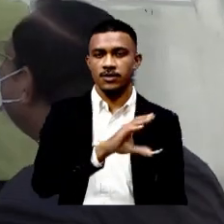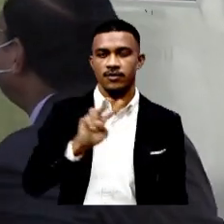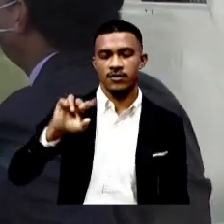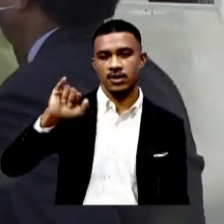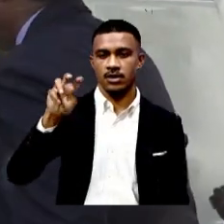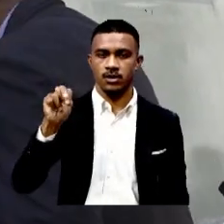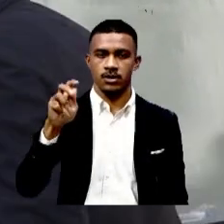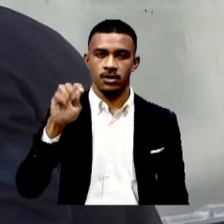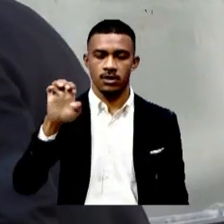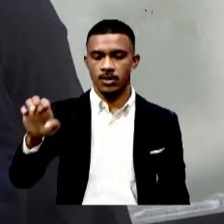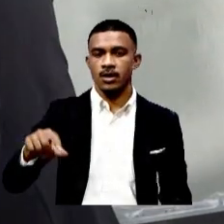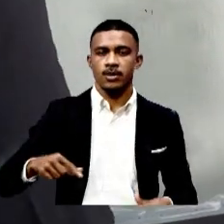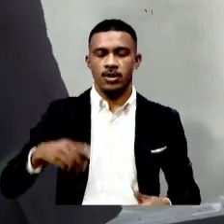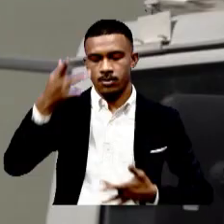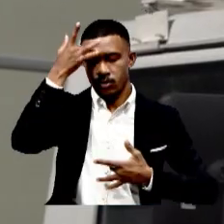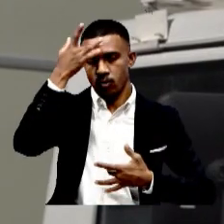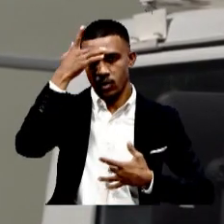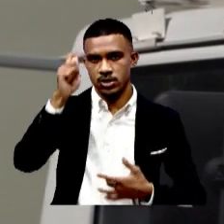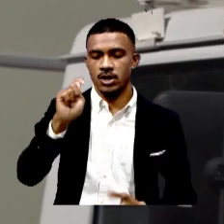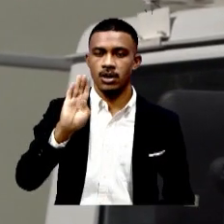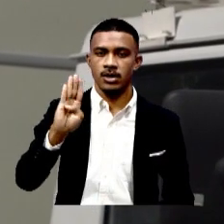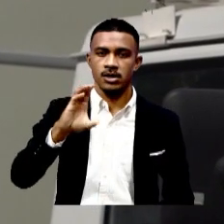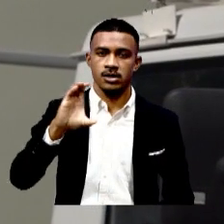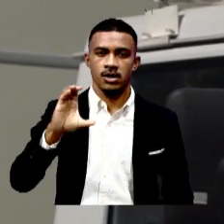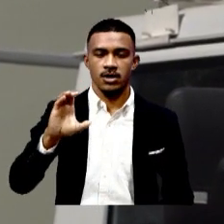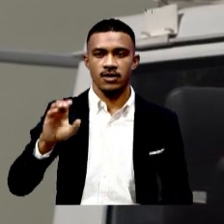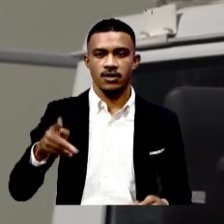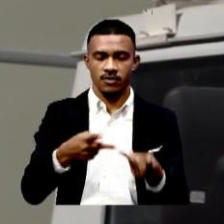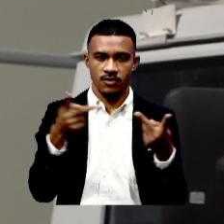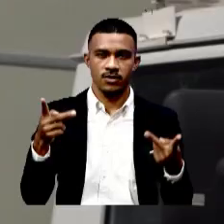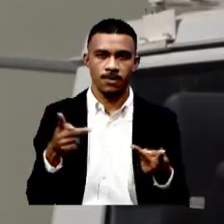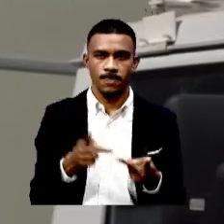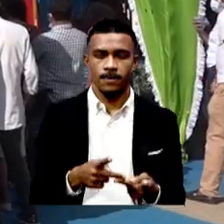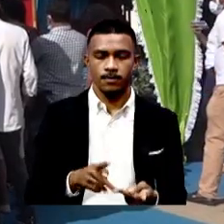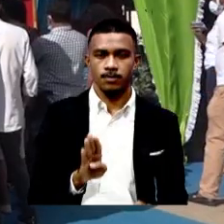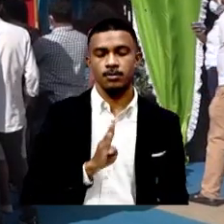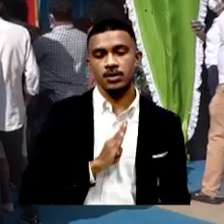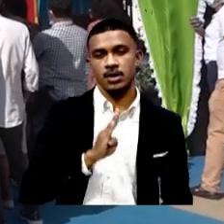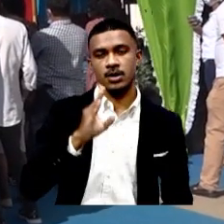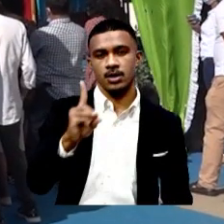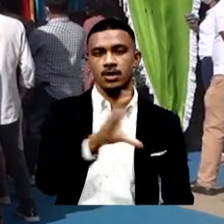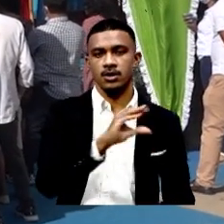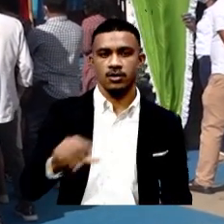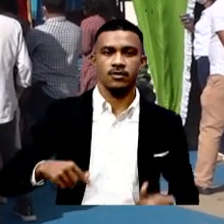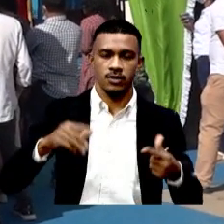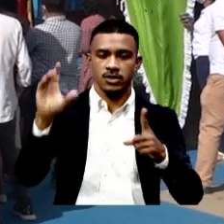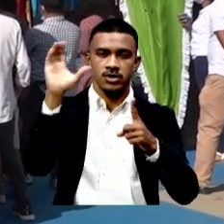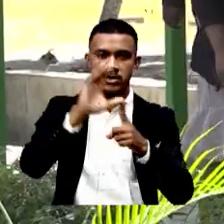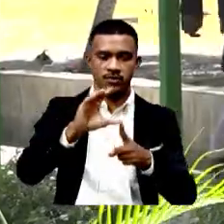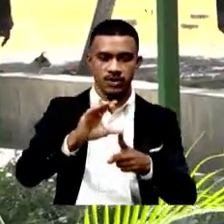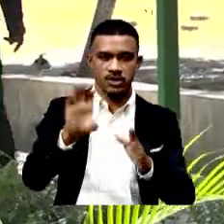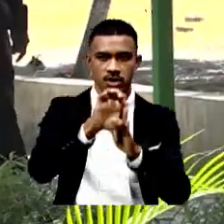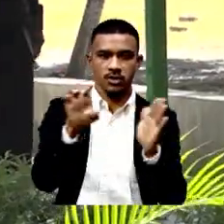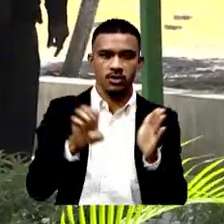moras tuberculose e a laboratório nacional bidau dili. Sem que o governo né até tem importante tebes para cidadão roto, ato